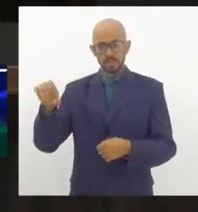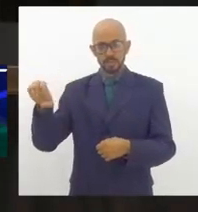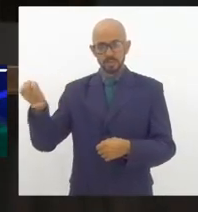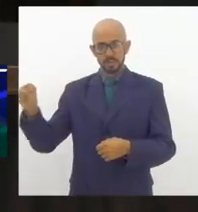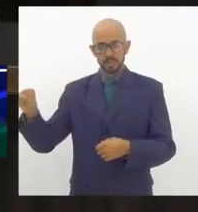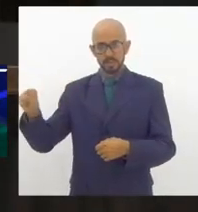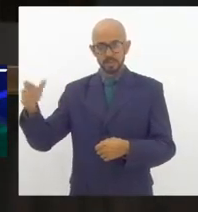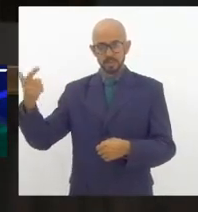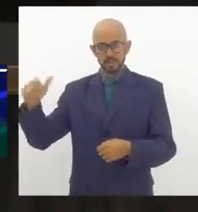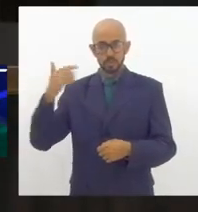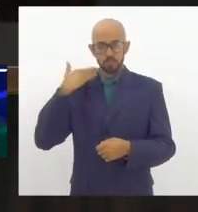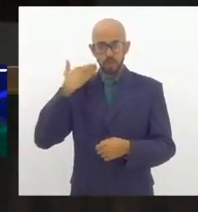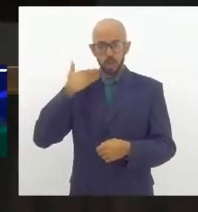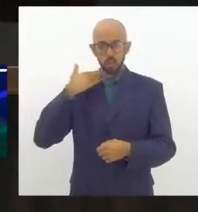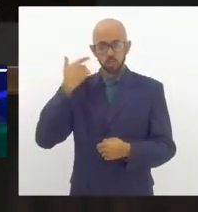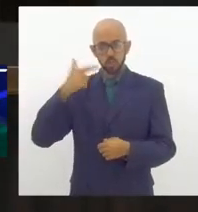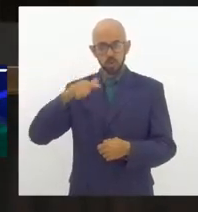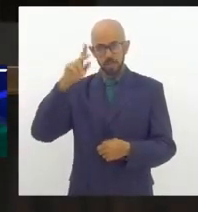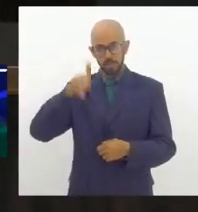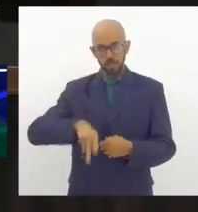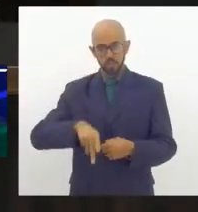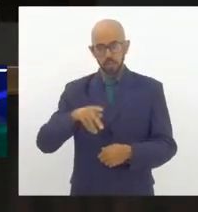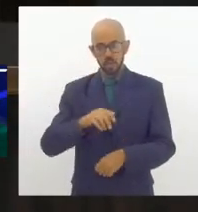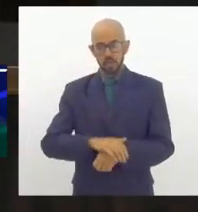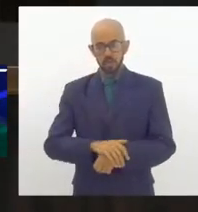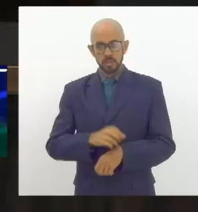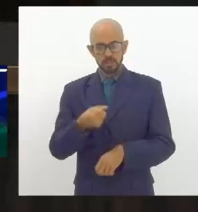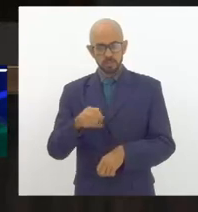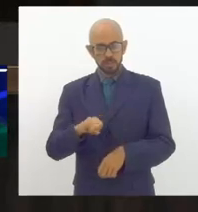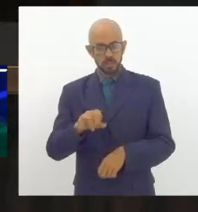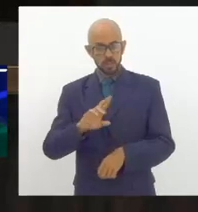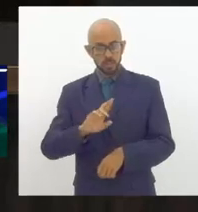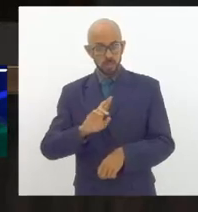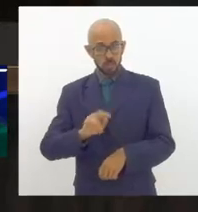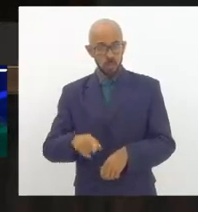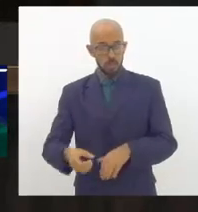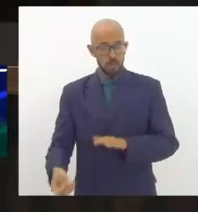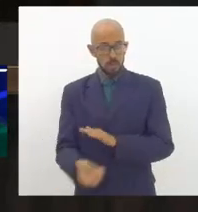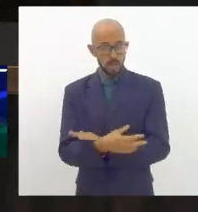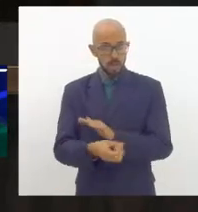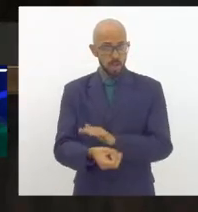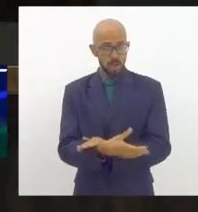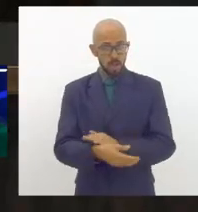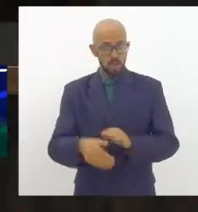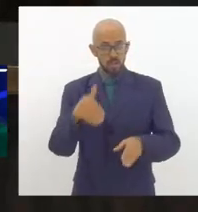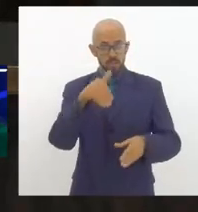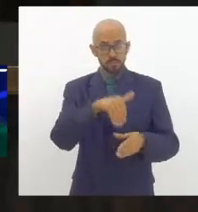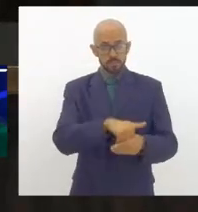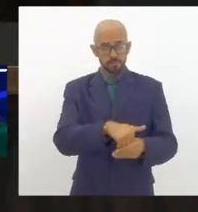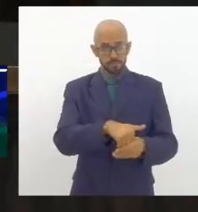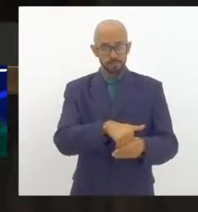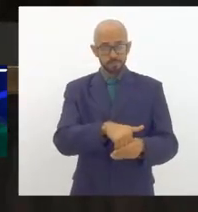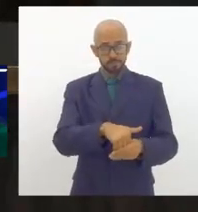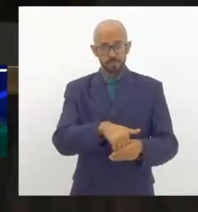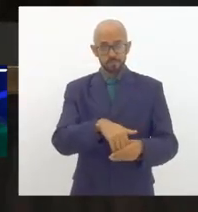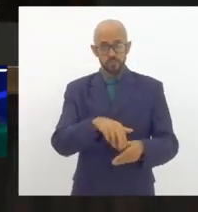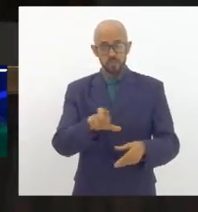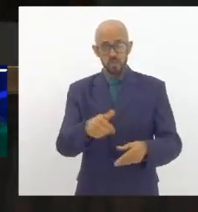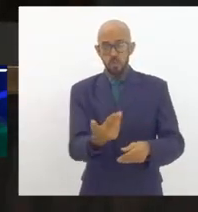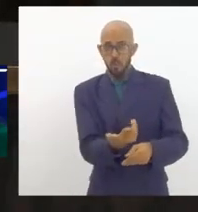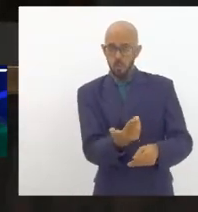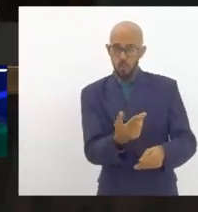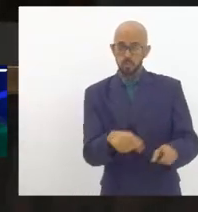de terceiro se isso não é um estelionato eleitoral uma malversação do dinheiro público